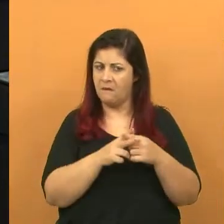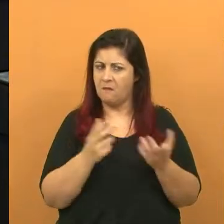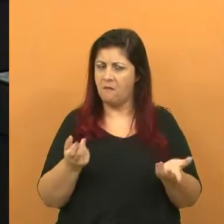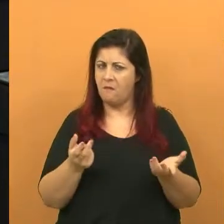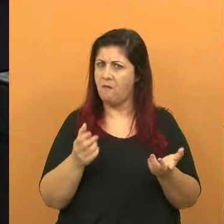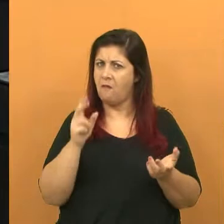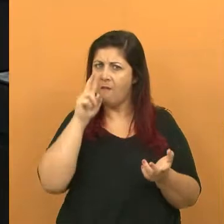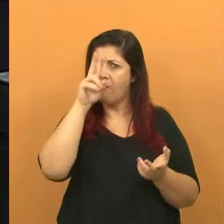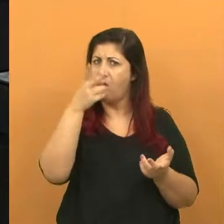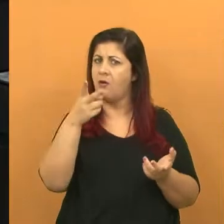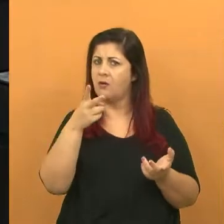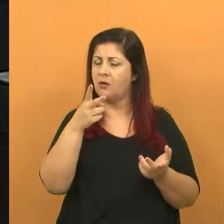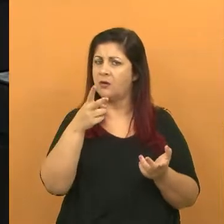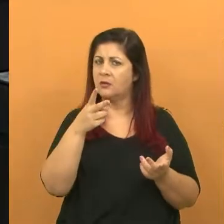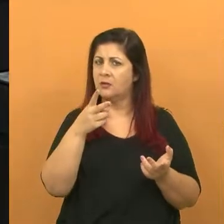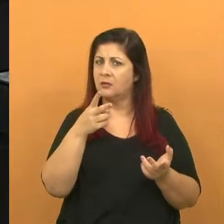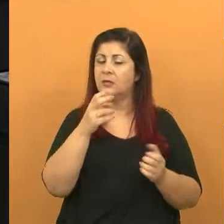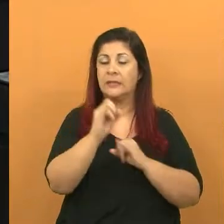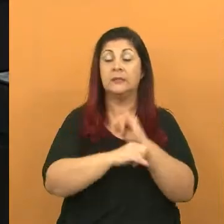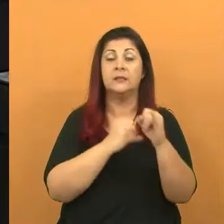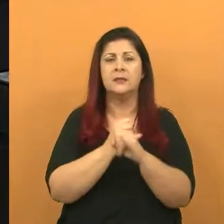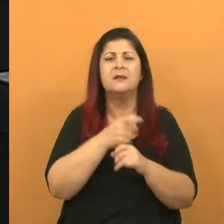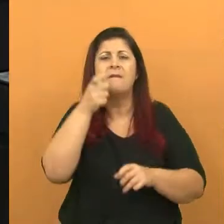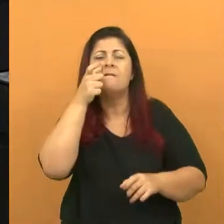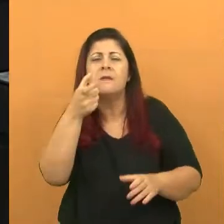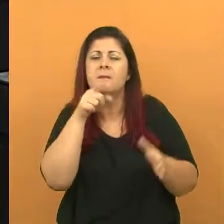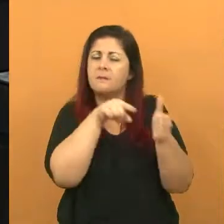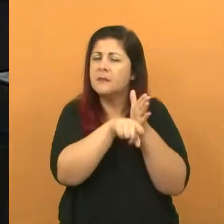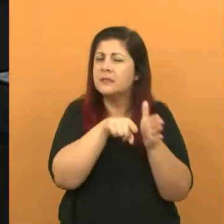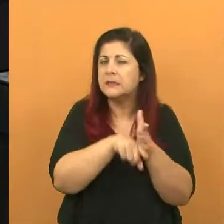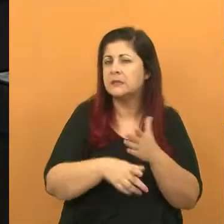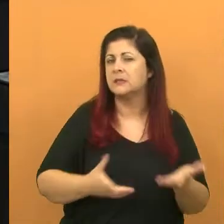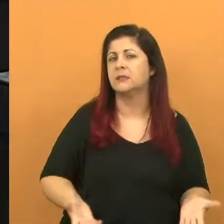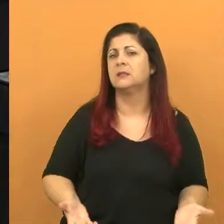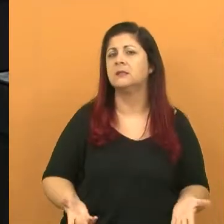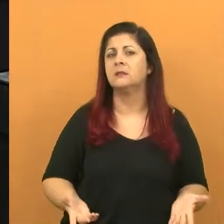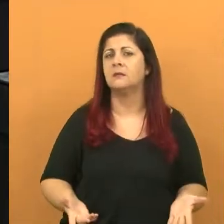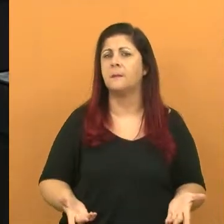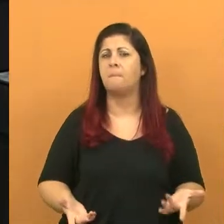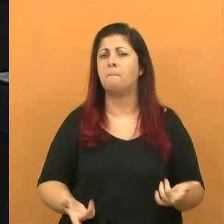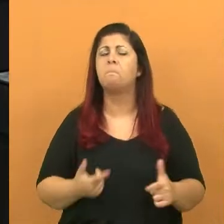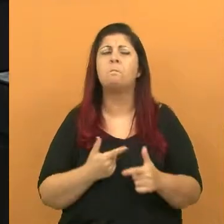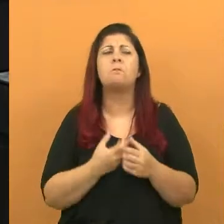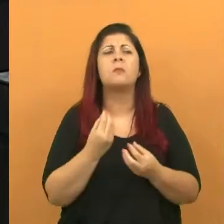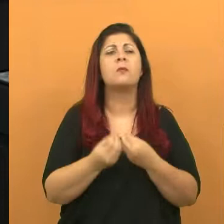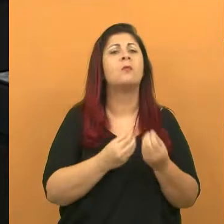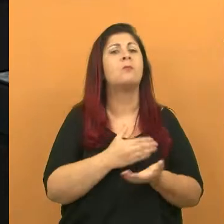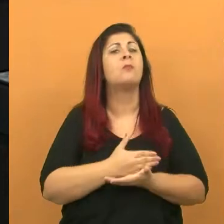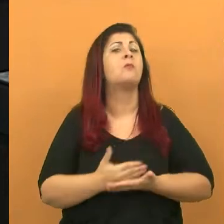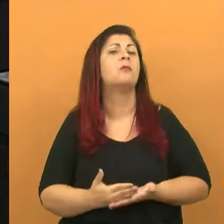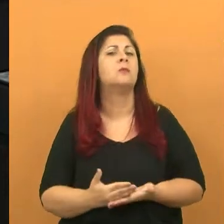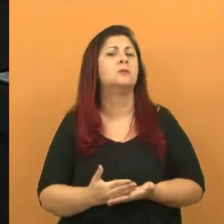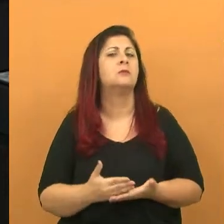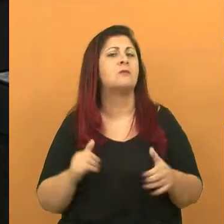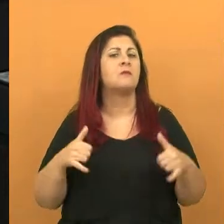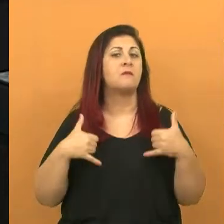a internet. Entre na internet, analise, veja os fundamentos dessa